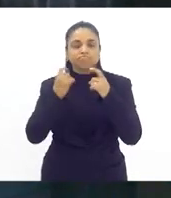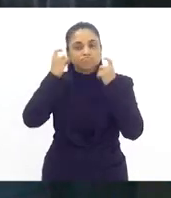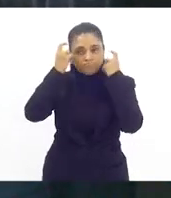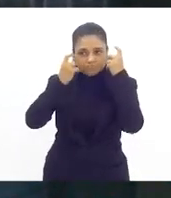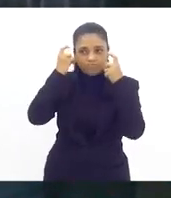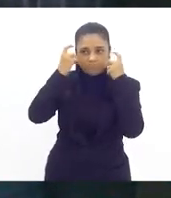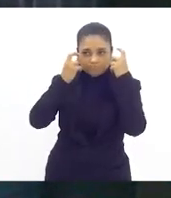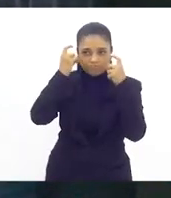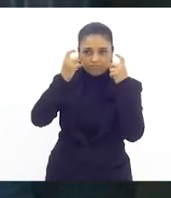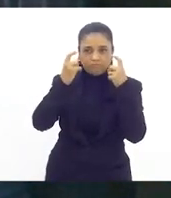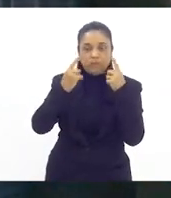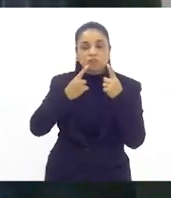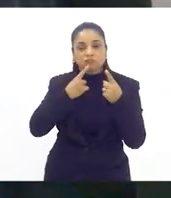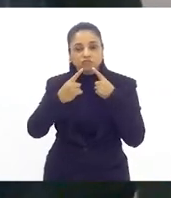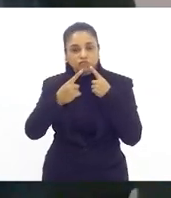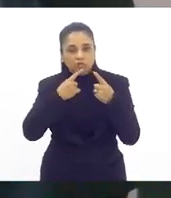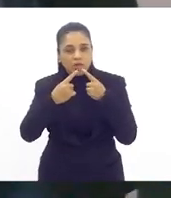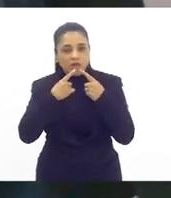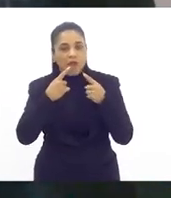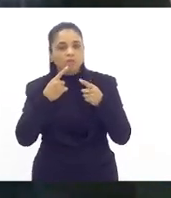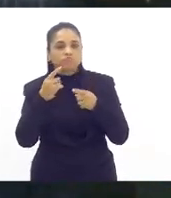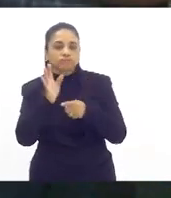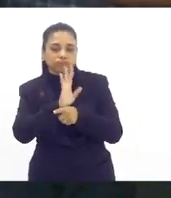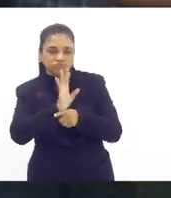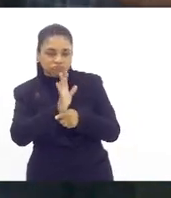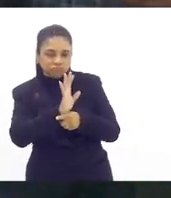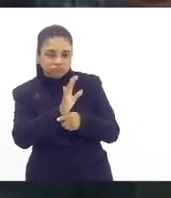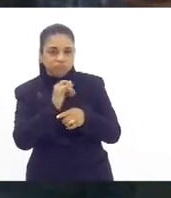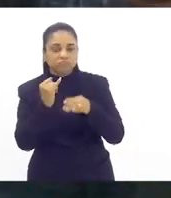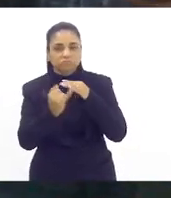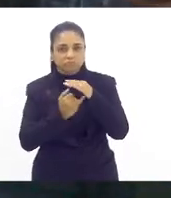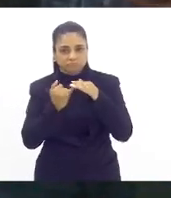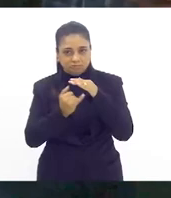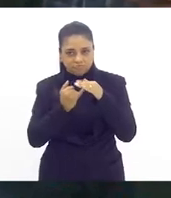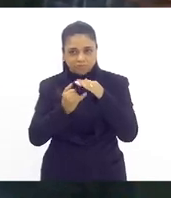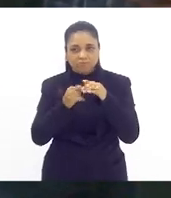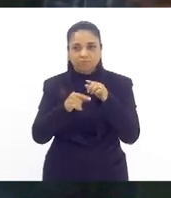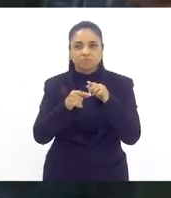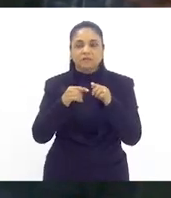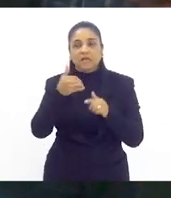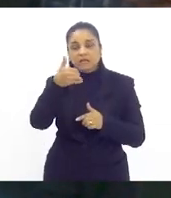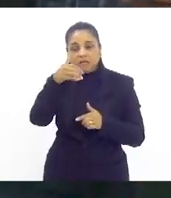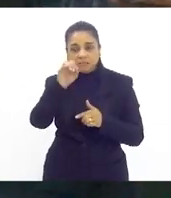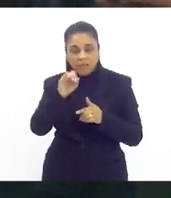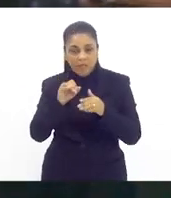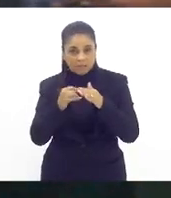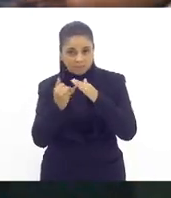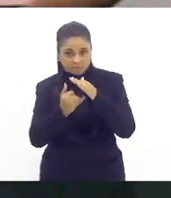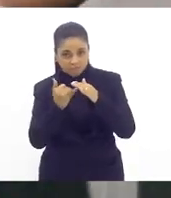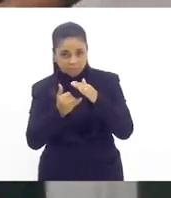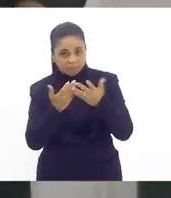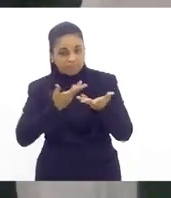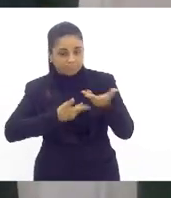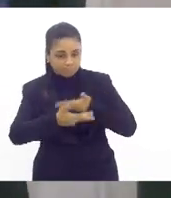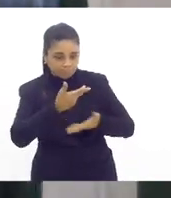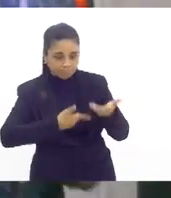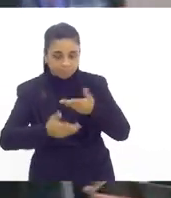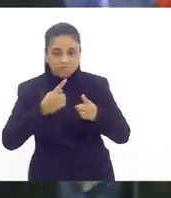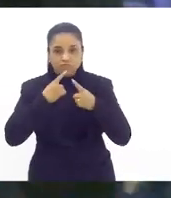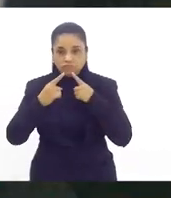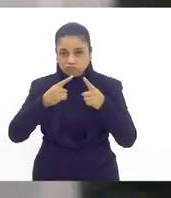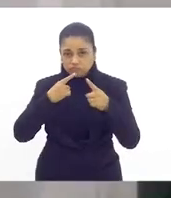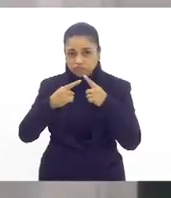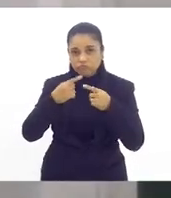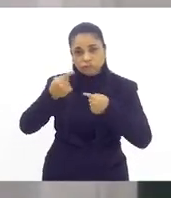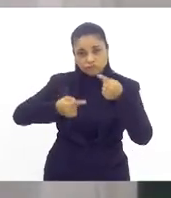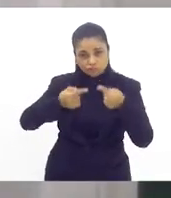preocupação a gente tá em diálogo com muitas entidades de cinema temos um grupo de 10 entidades participar da câmara técnica na Cine então a